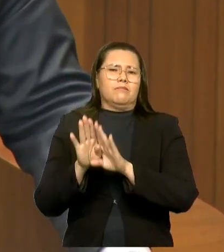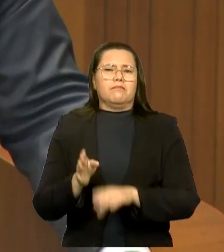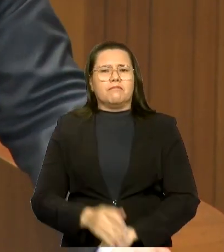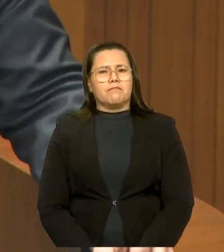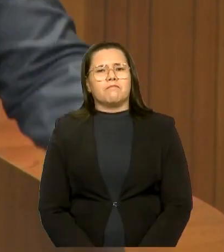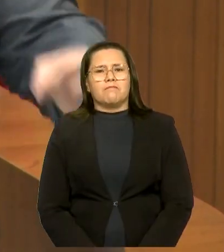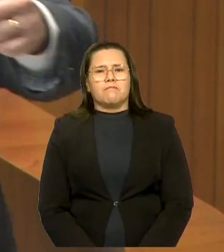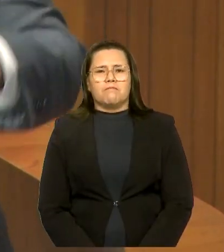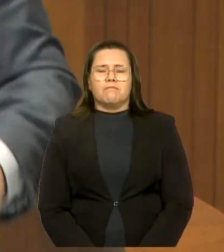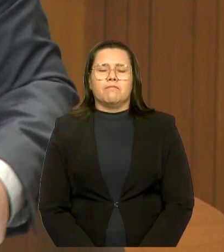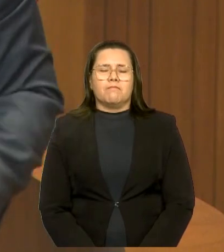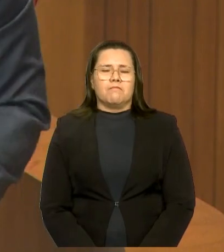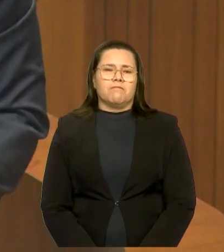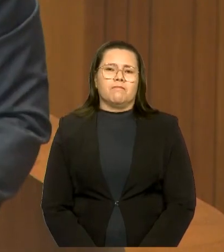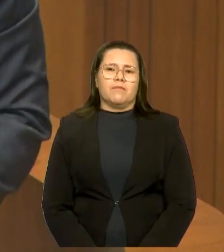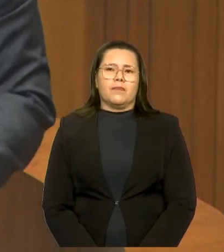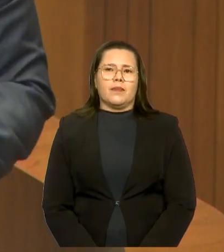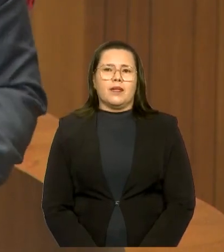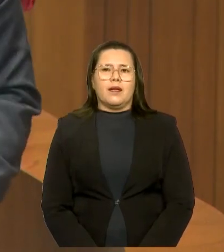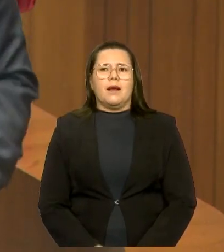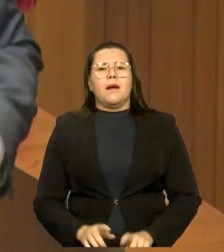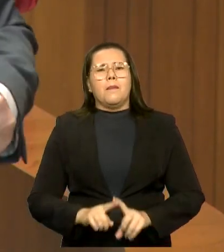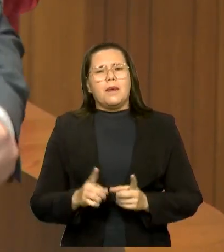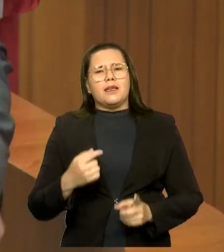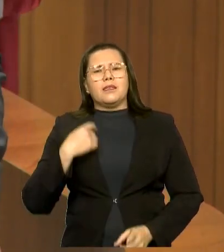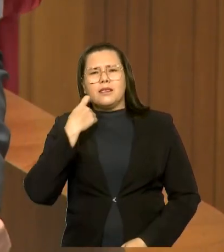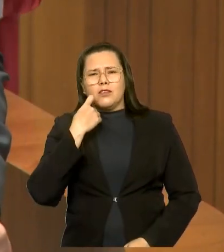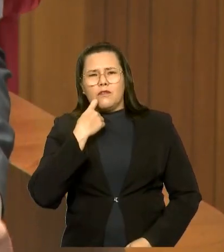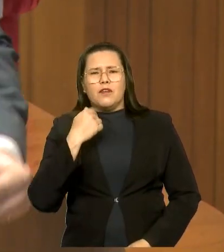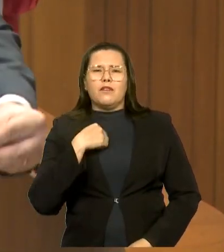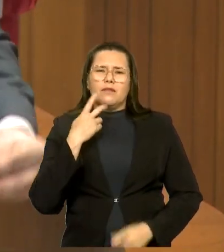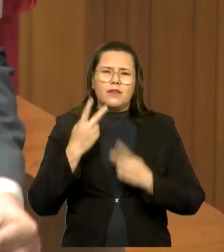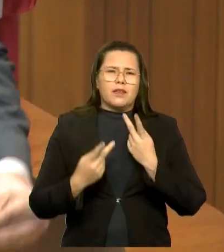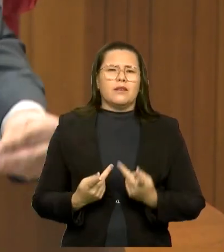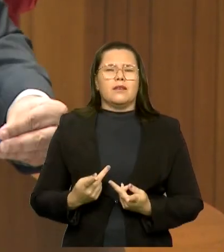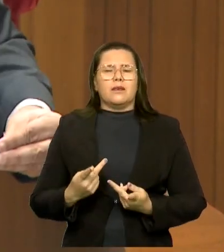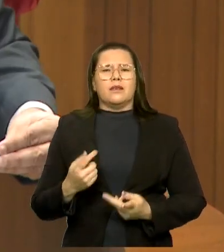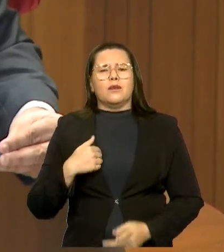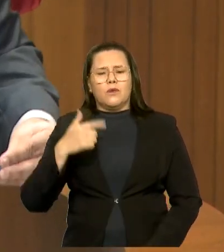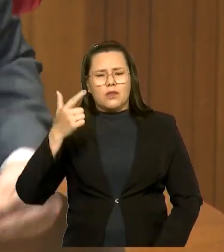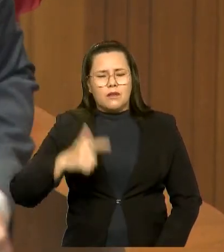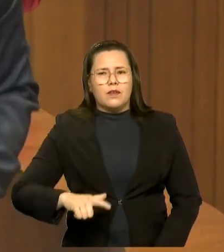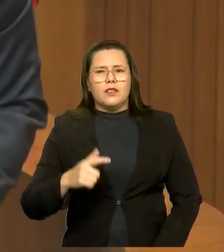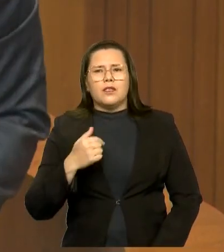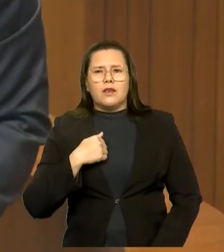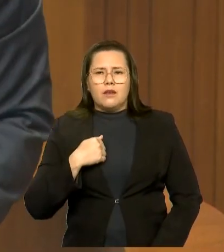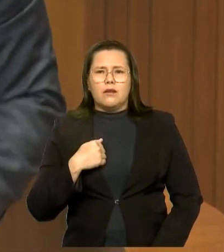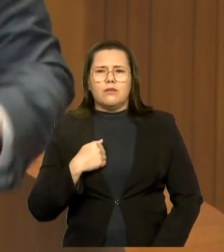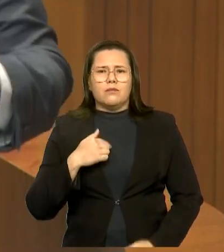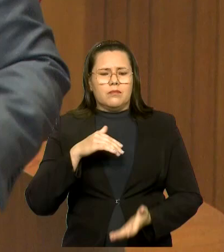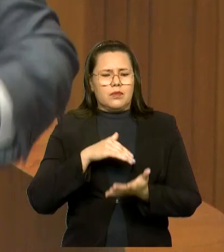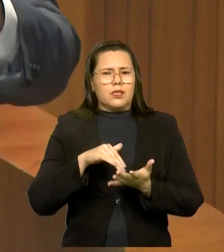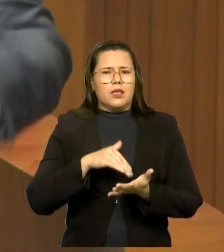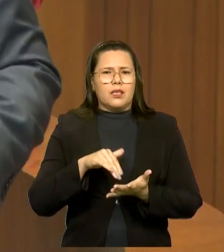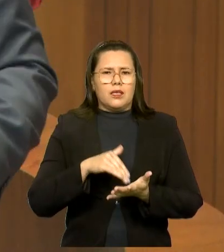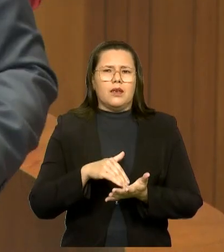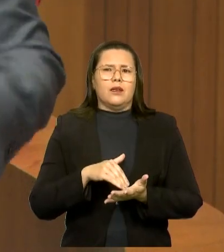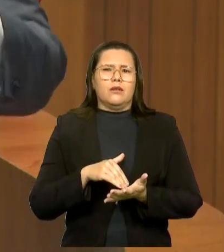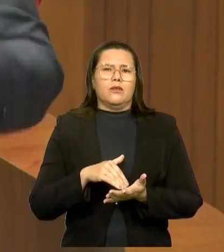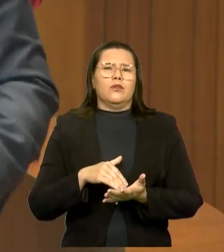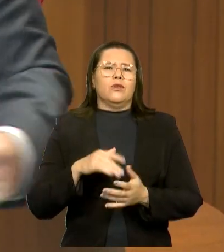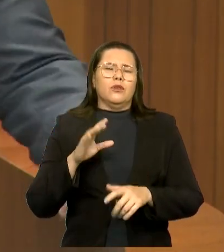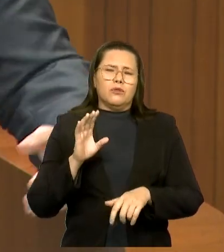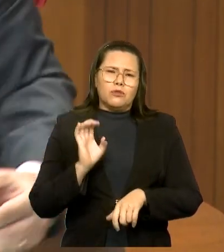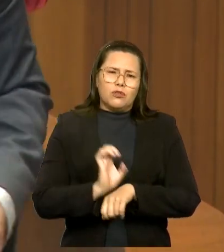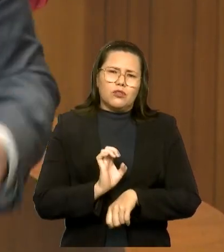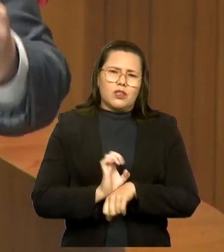na sexta-feira e repito, eu tive a honra e orgulho de exercer o cargo de secretário de Estado naquele que foi,